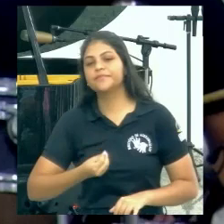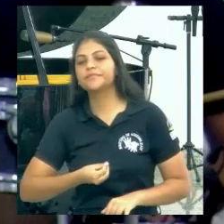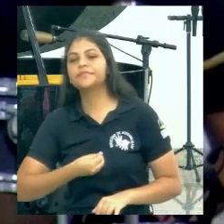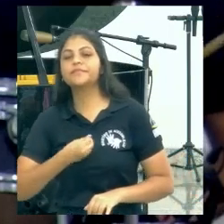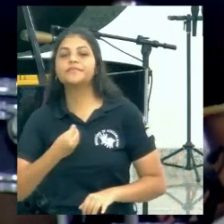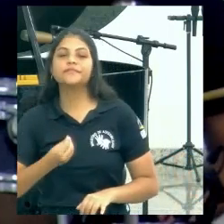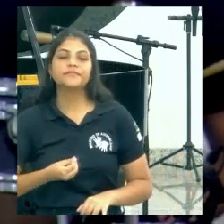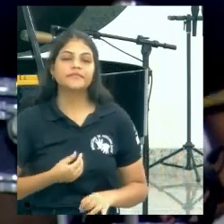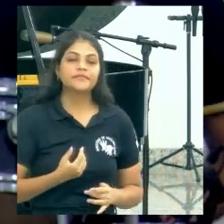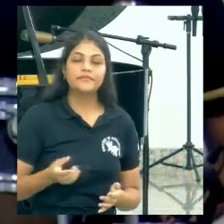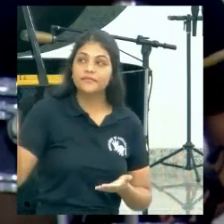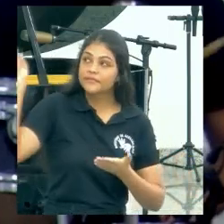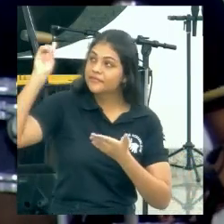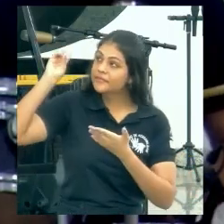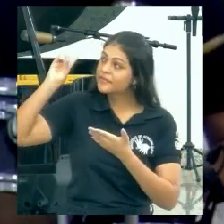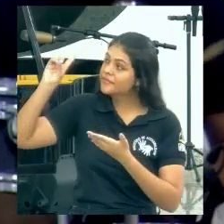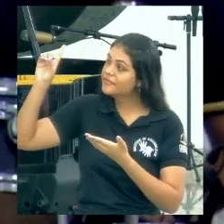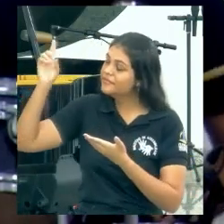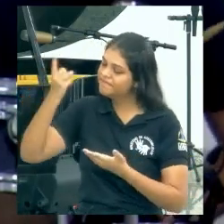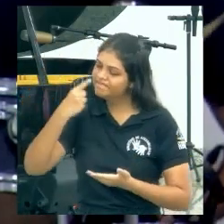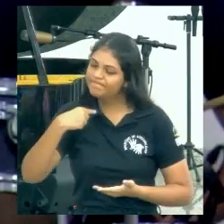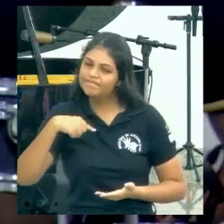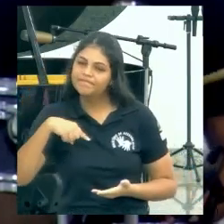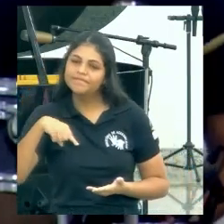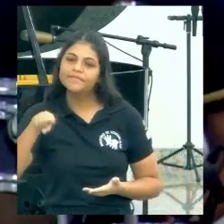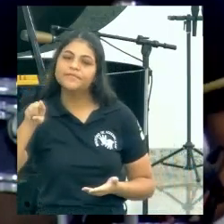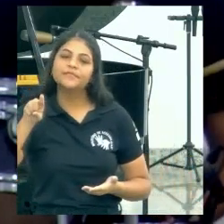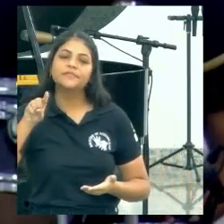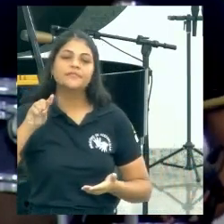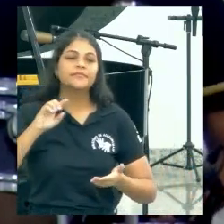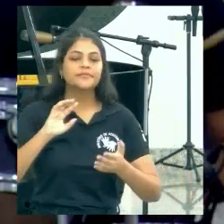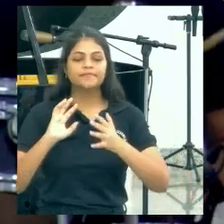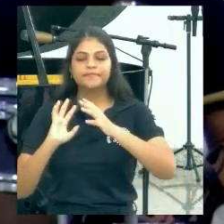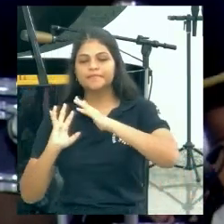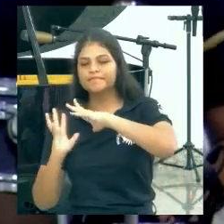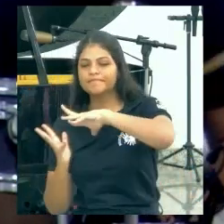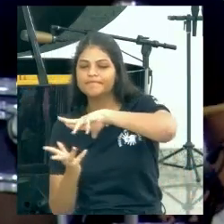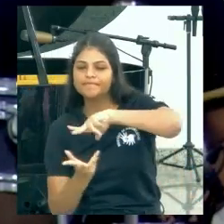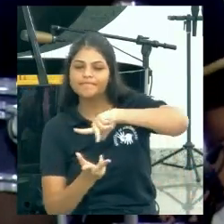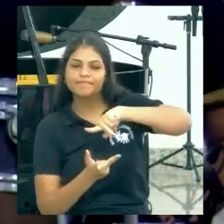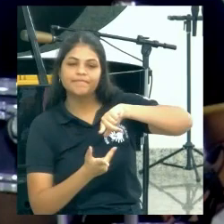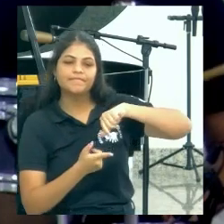Eu vou te enviar pra todo mundo.